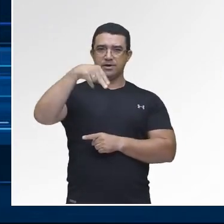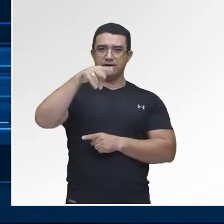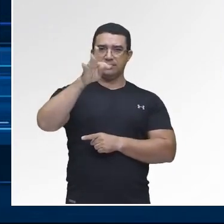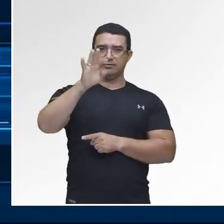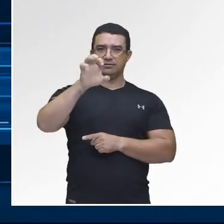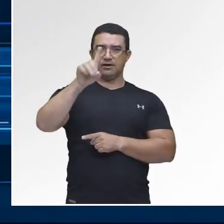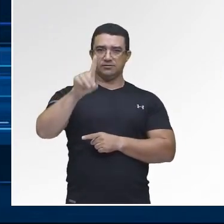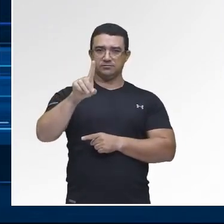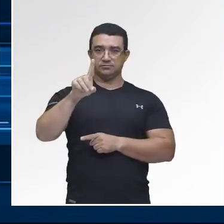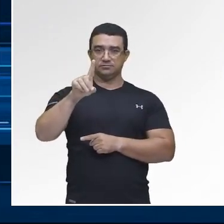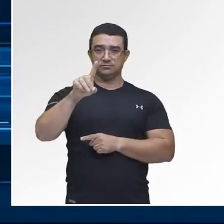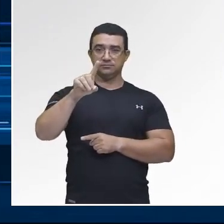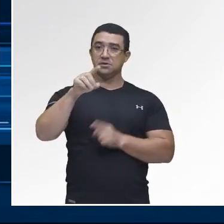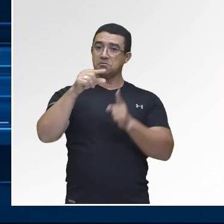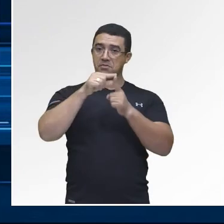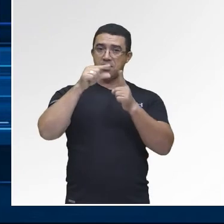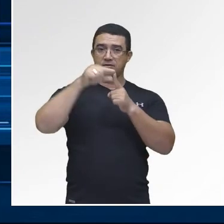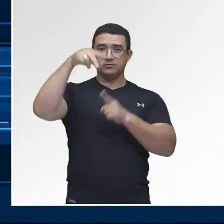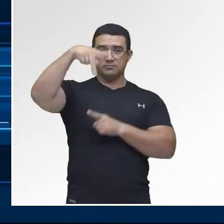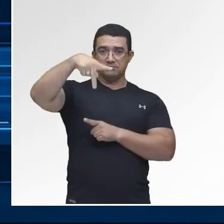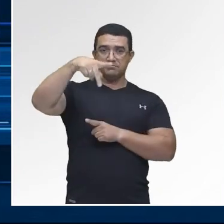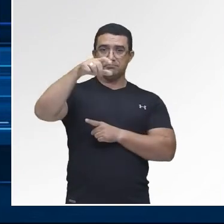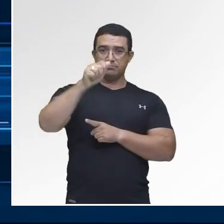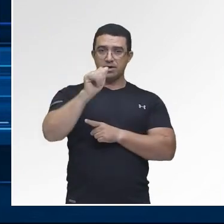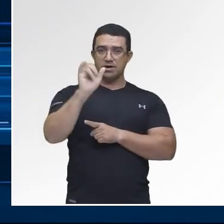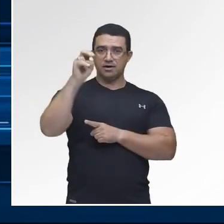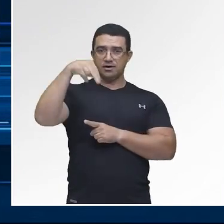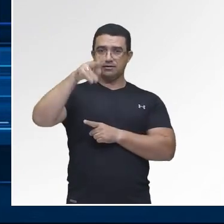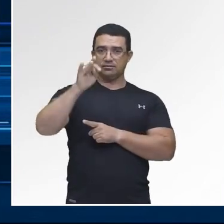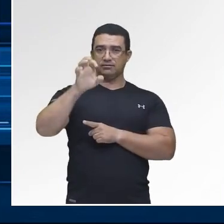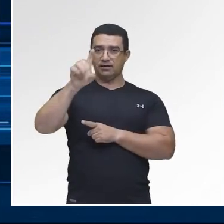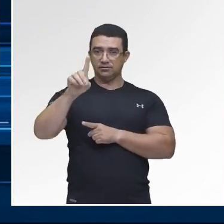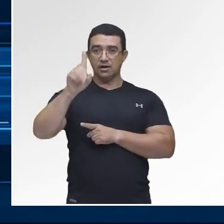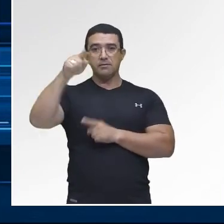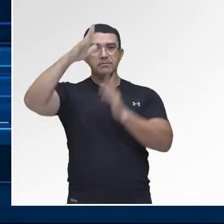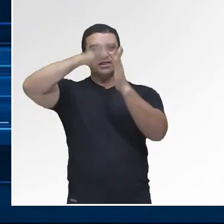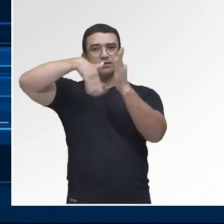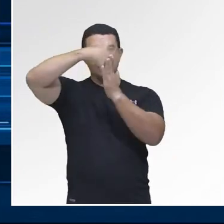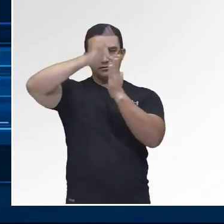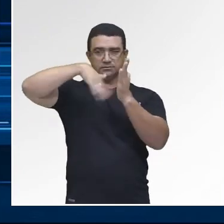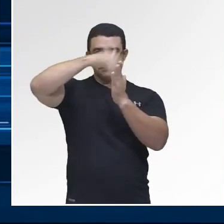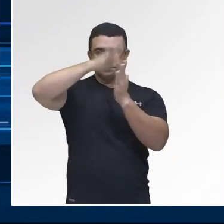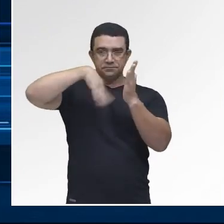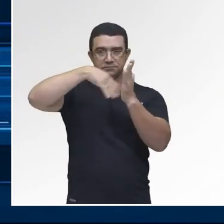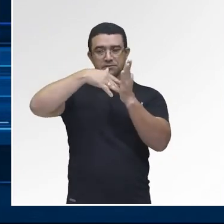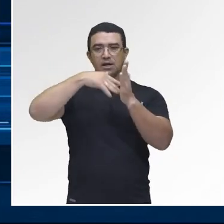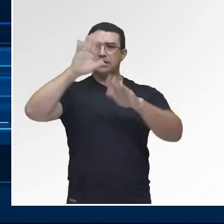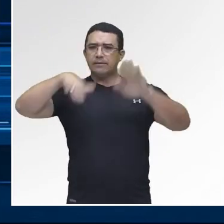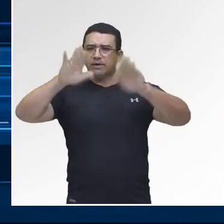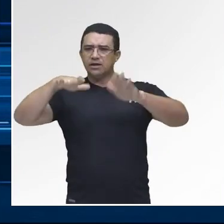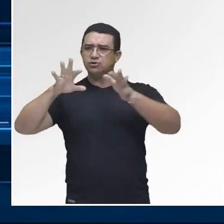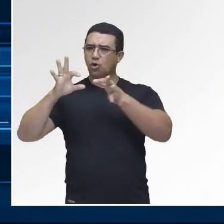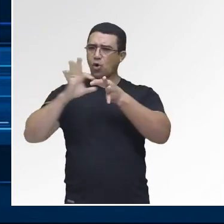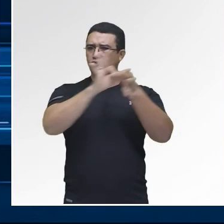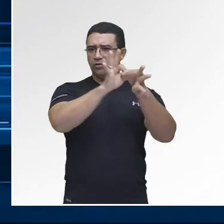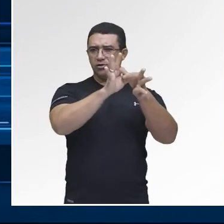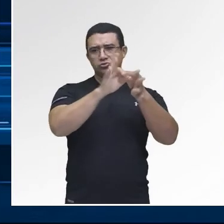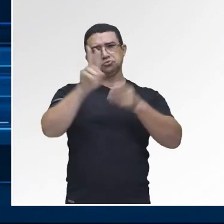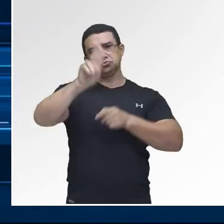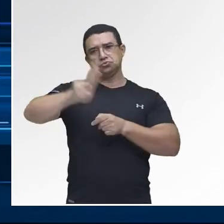or painted. Depende ali muito do contexto onde ela está sendo utilizada, tá? Então, se vocês, por acaso, ouvirem o